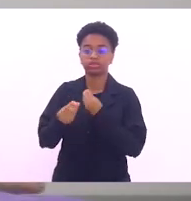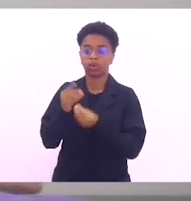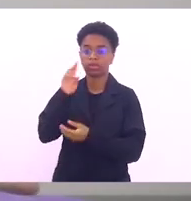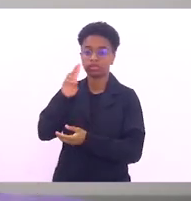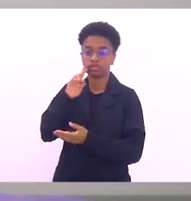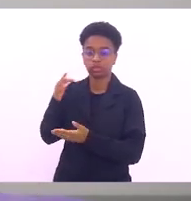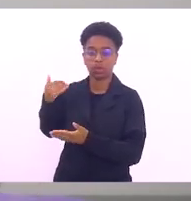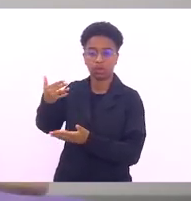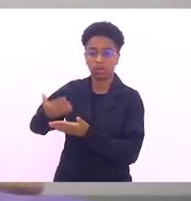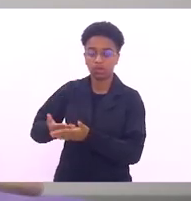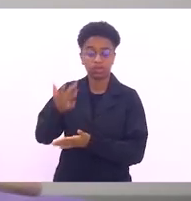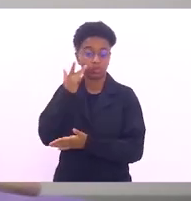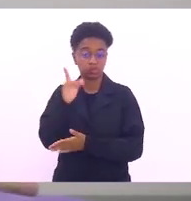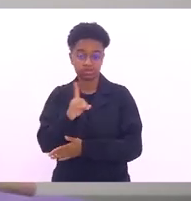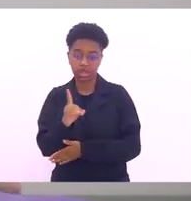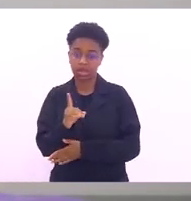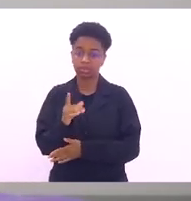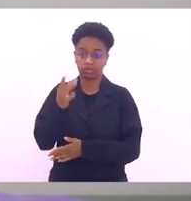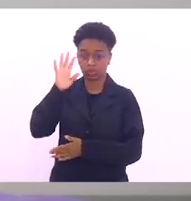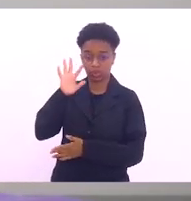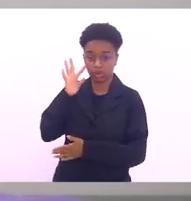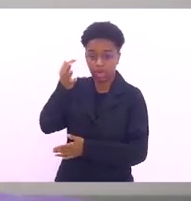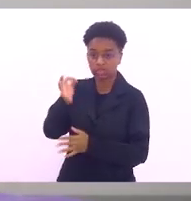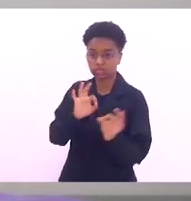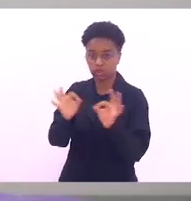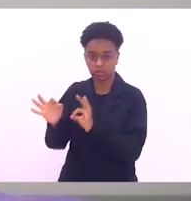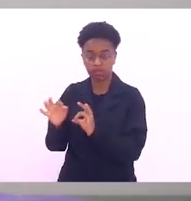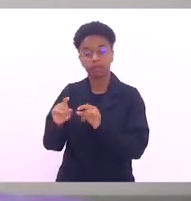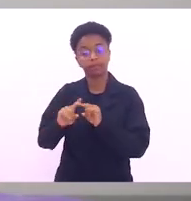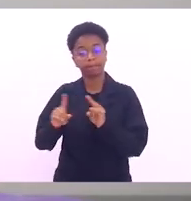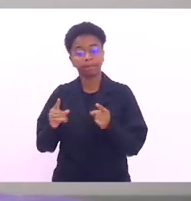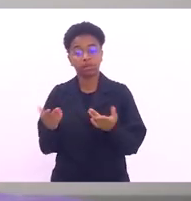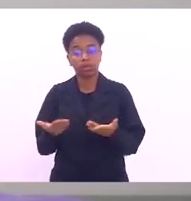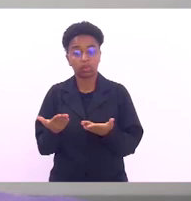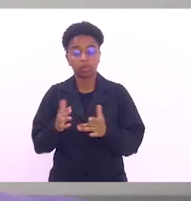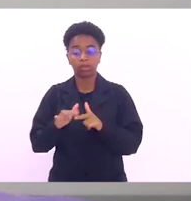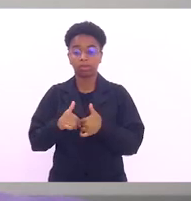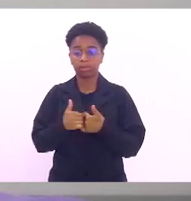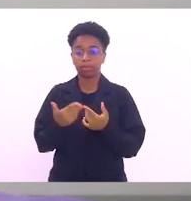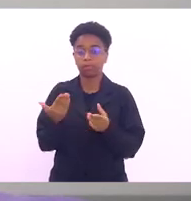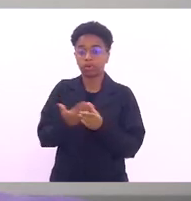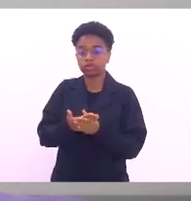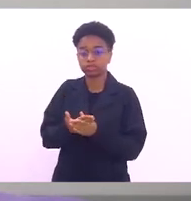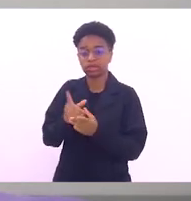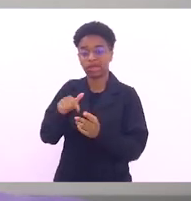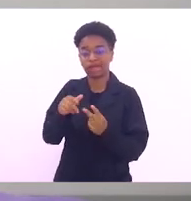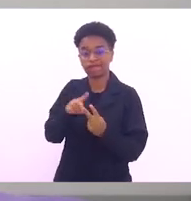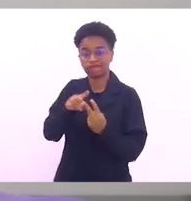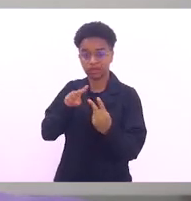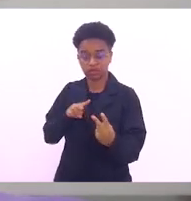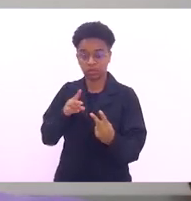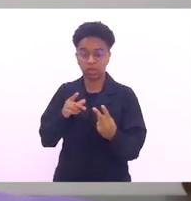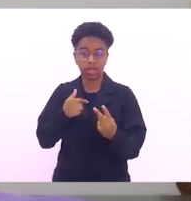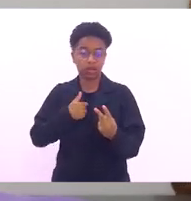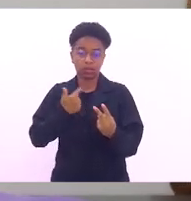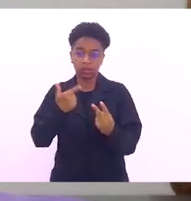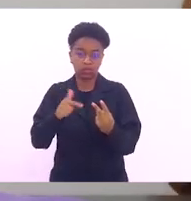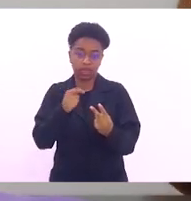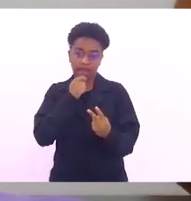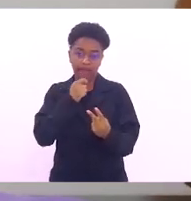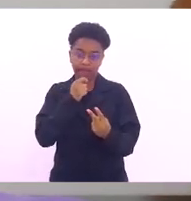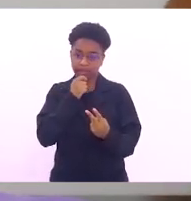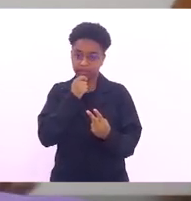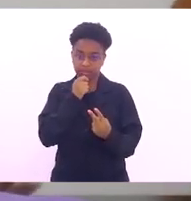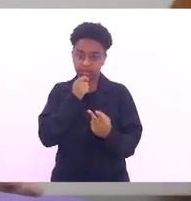sabe nada resolve e hoje em dia pelos processos serem muito online né Eu ainda não tive uma audiência